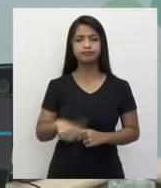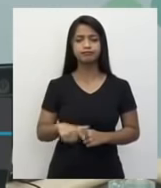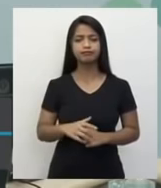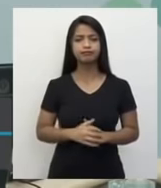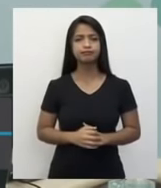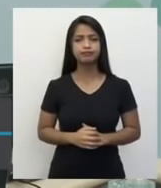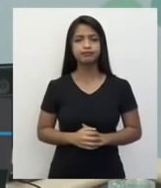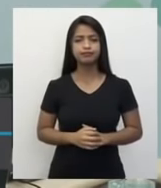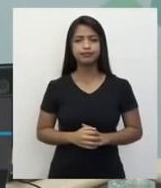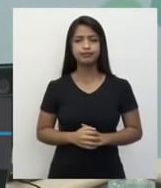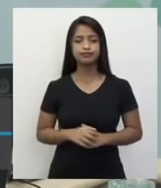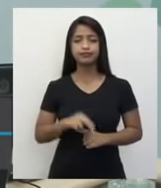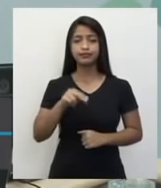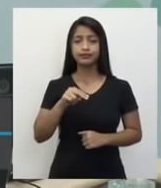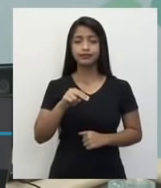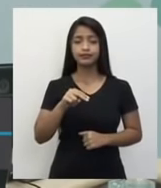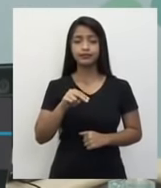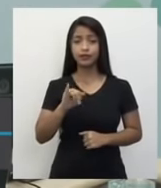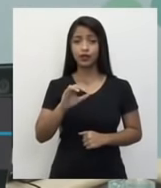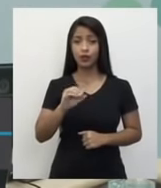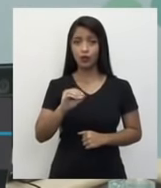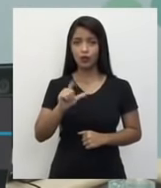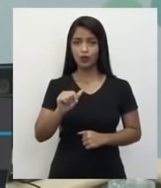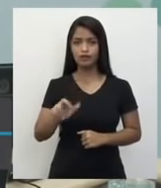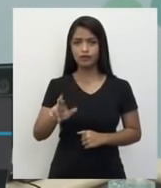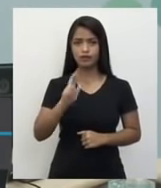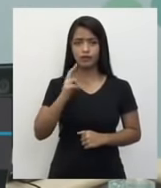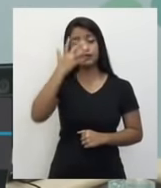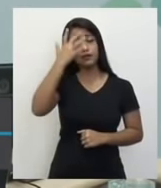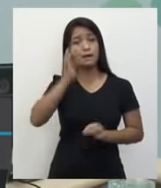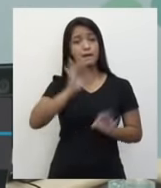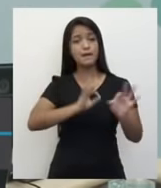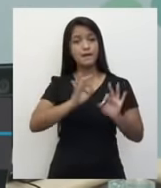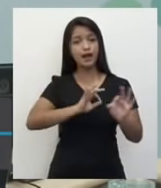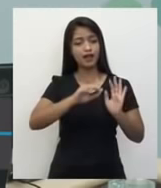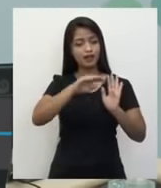mais? A Nicola citou roteirista.